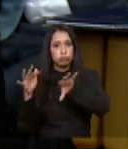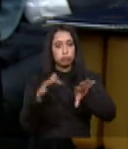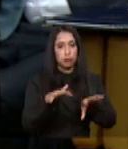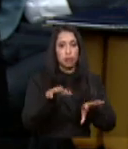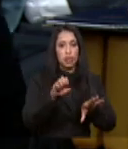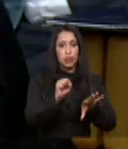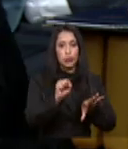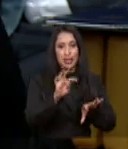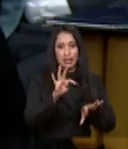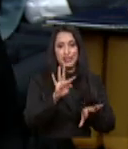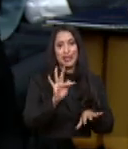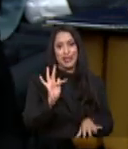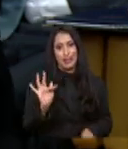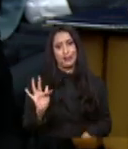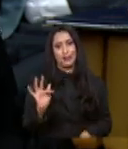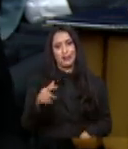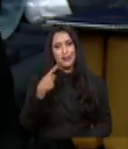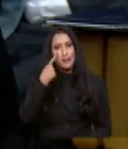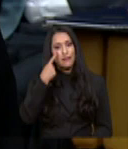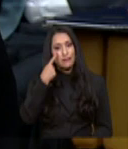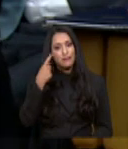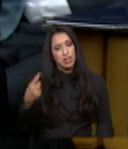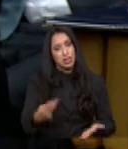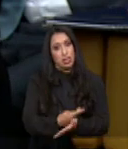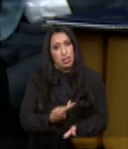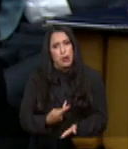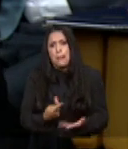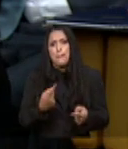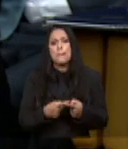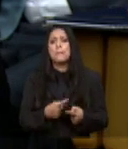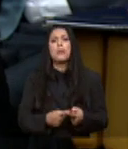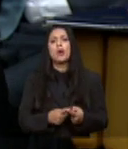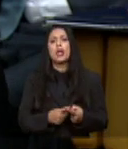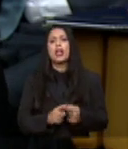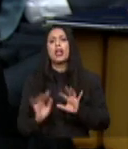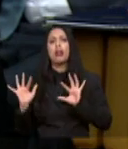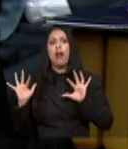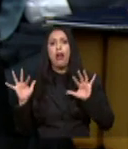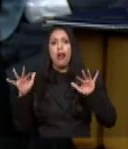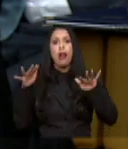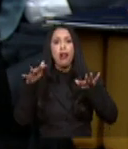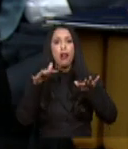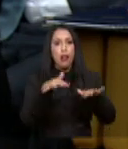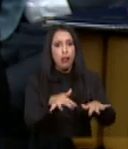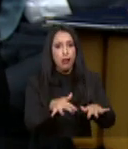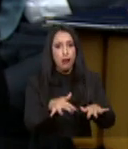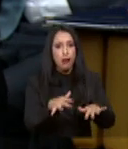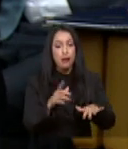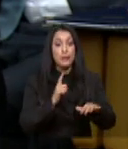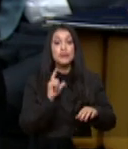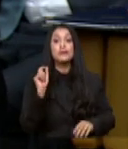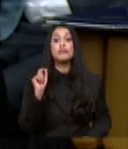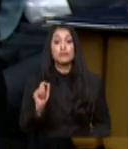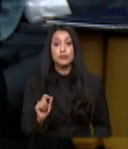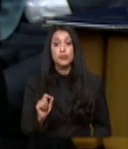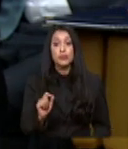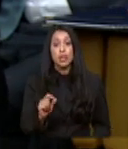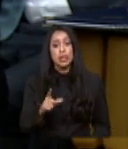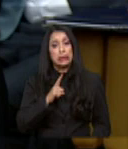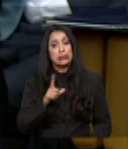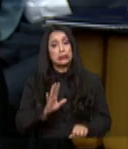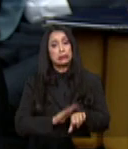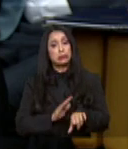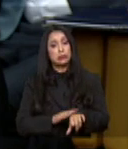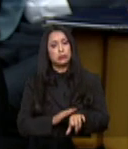Suprema Corte. E por que que o mundo está de olhos postos? Vivemos momentos